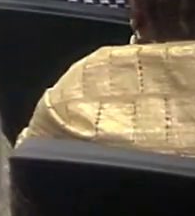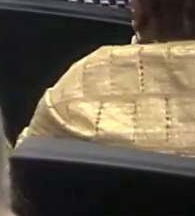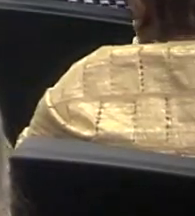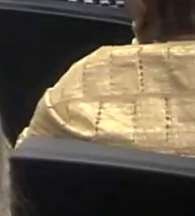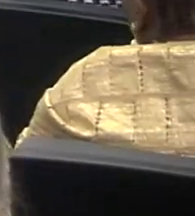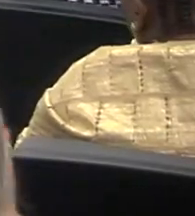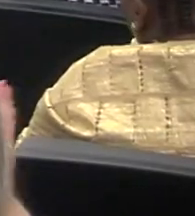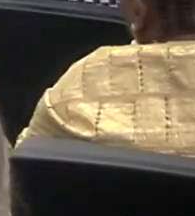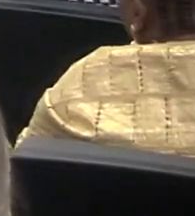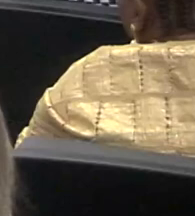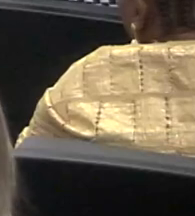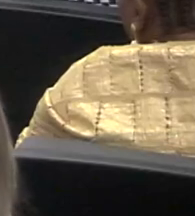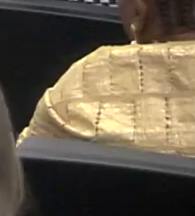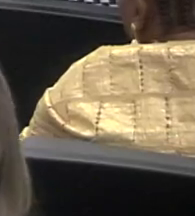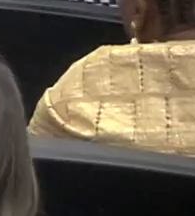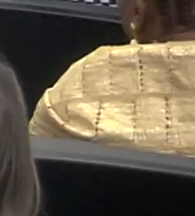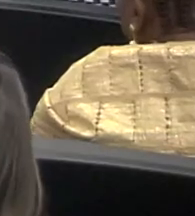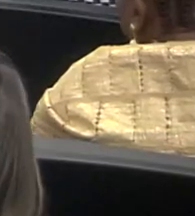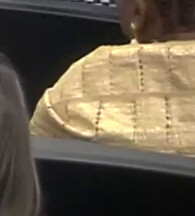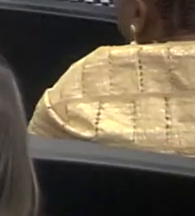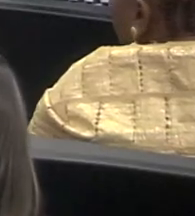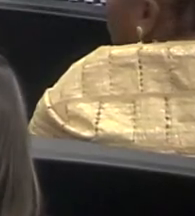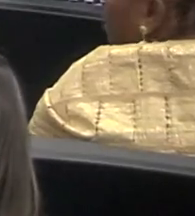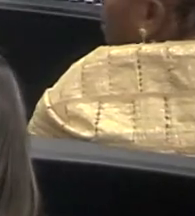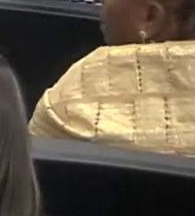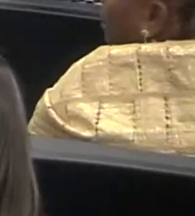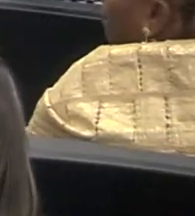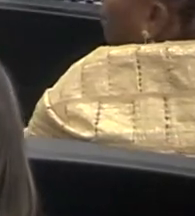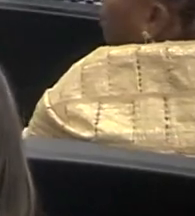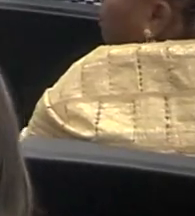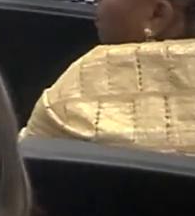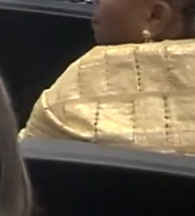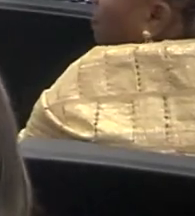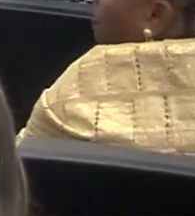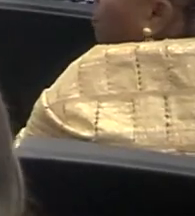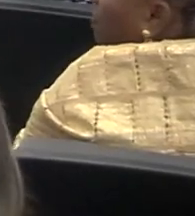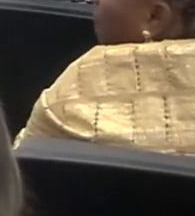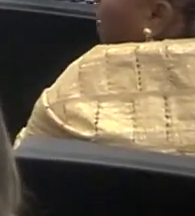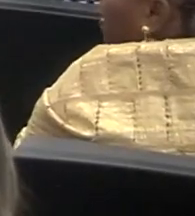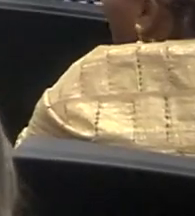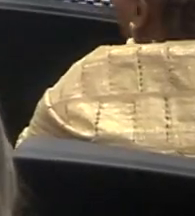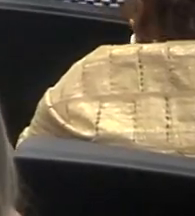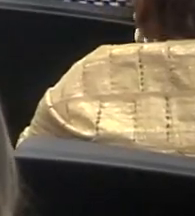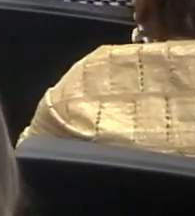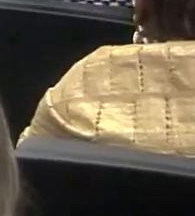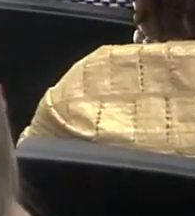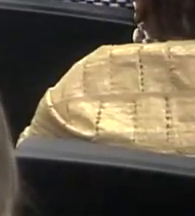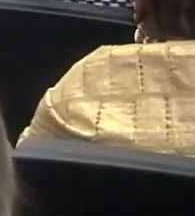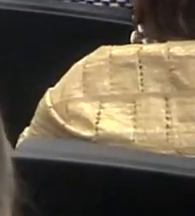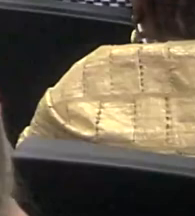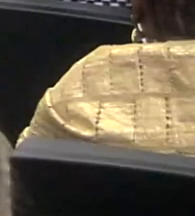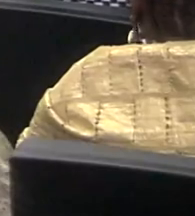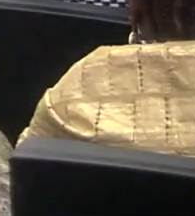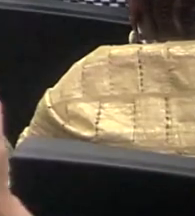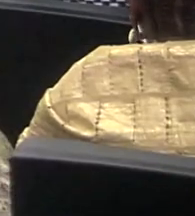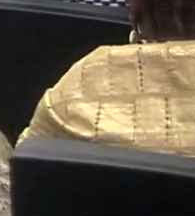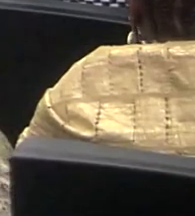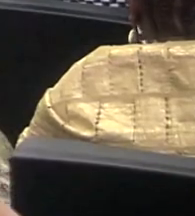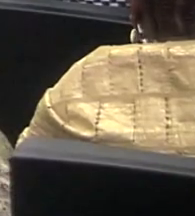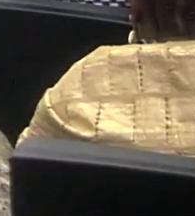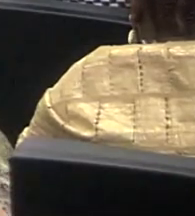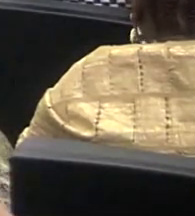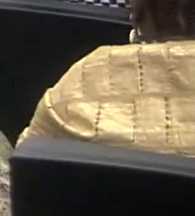orumilala, ire, ire, ire, owo, ire, orumilala, ire, ire, ire, owo,